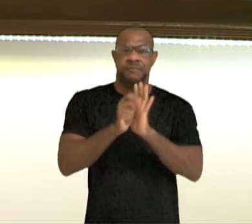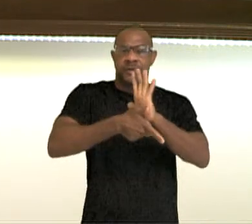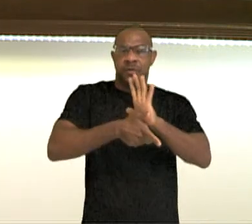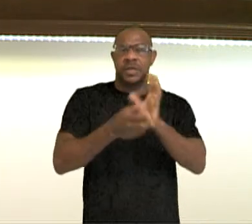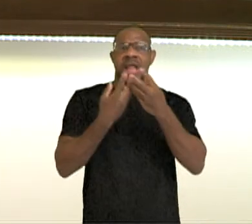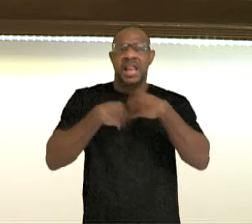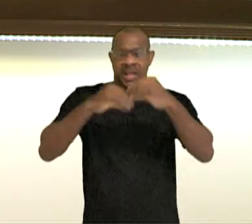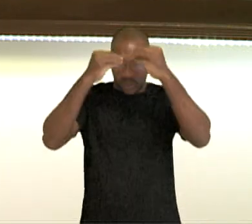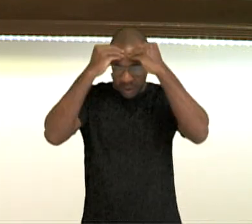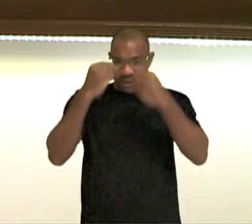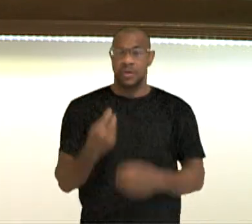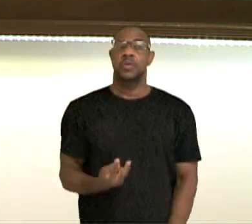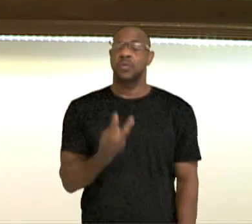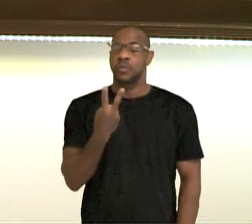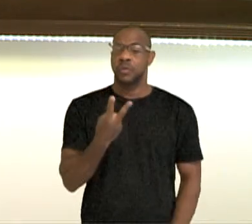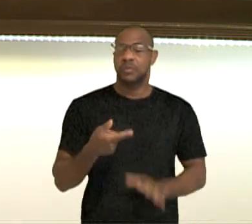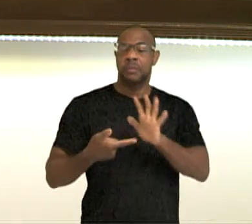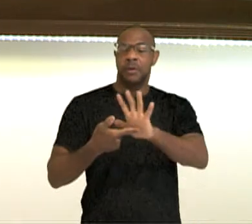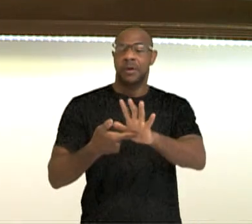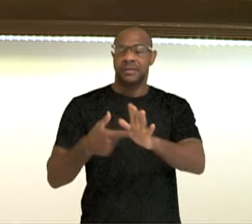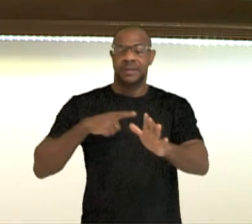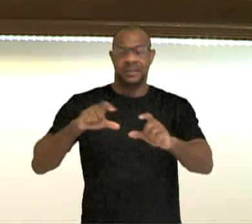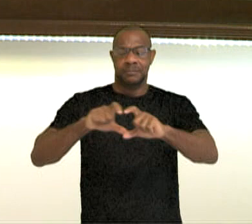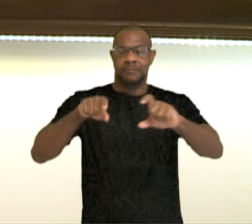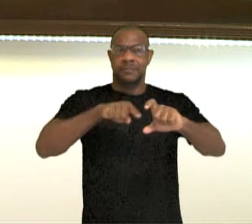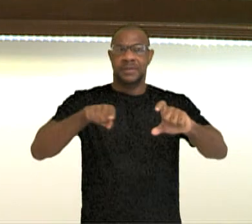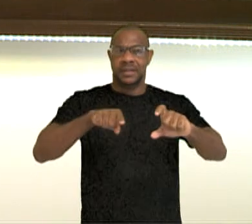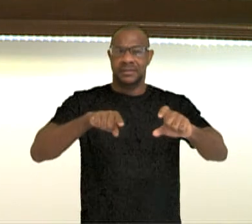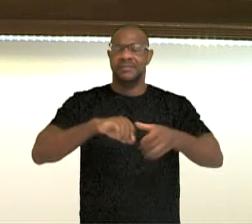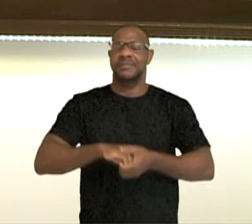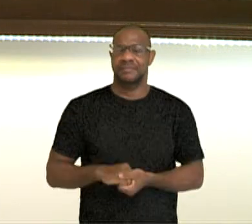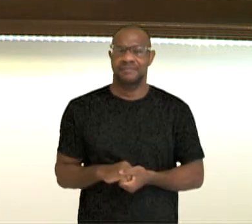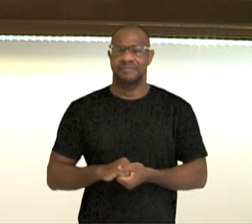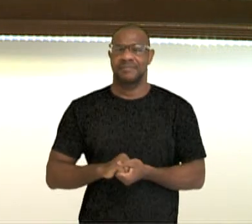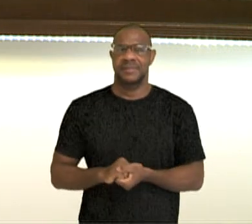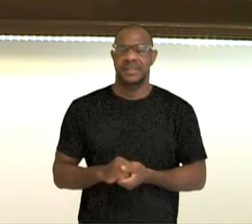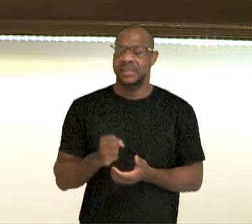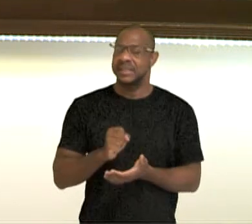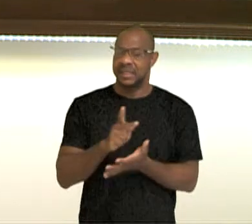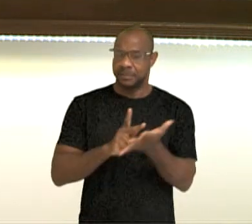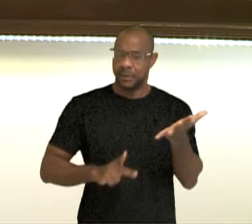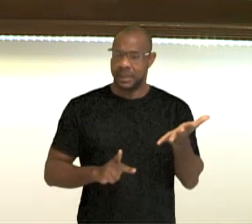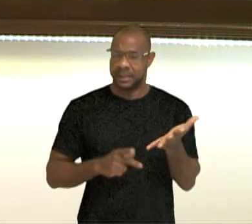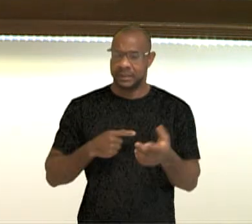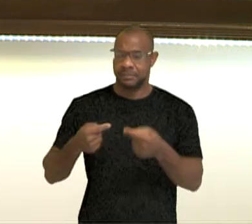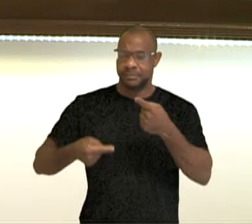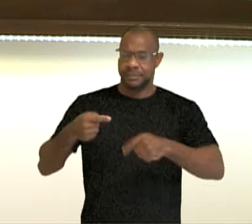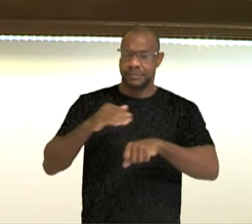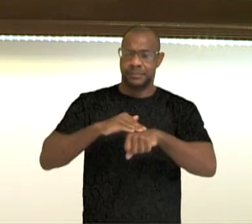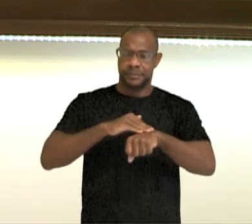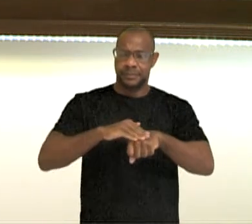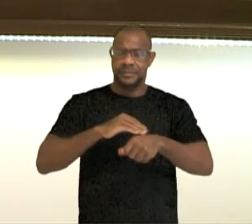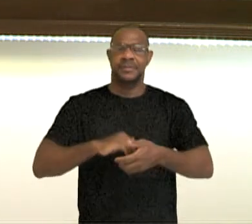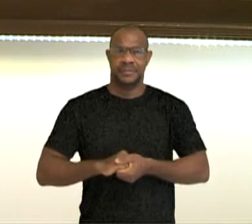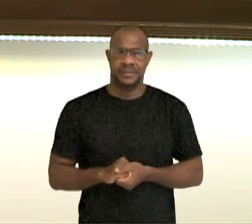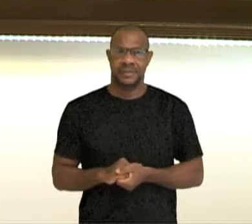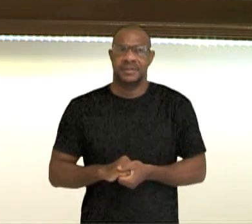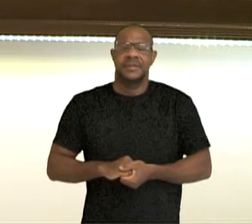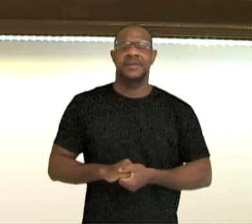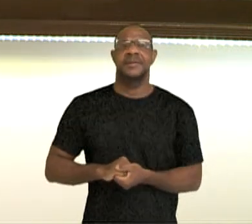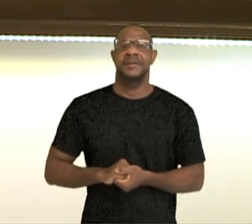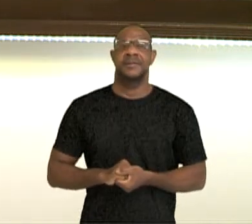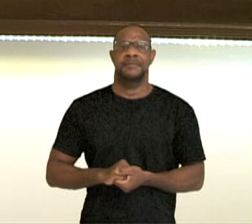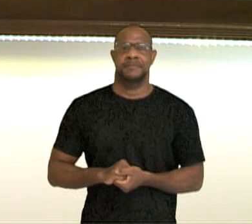dois recursos expressivos e estilísticos muito ricos neste poema, que dialoga com um poema clássico